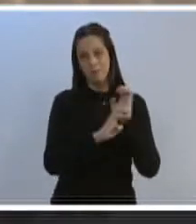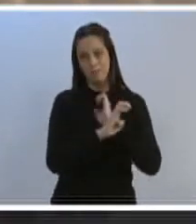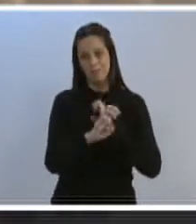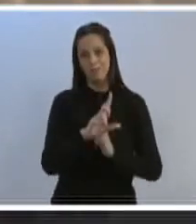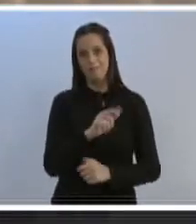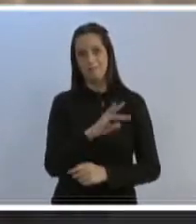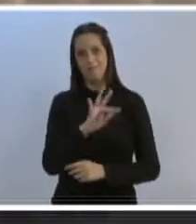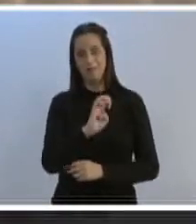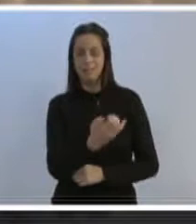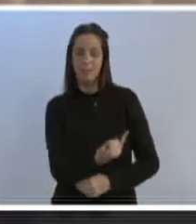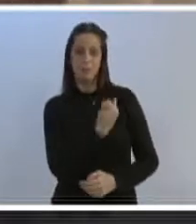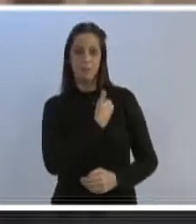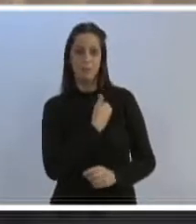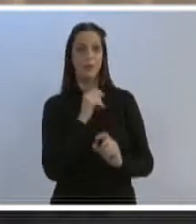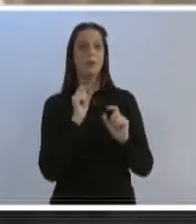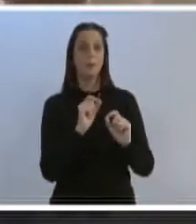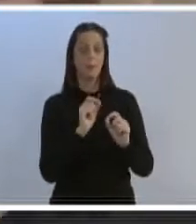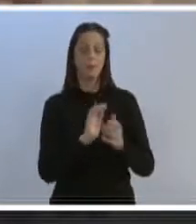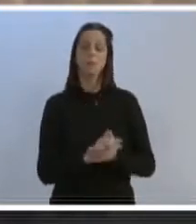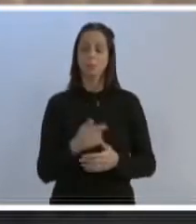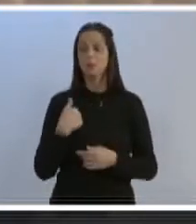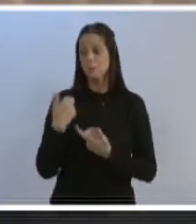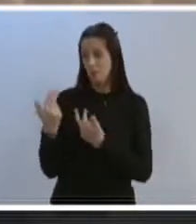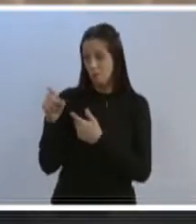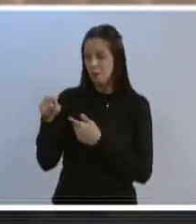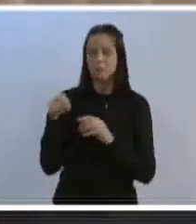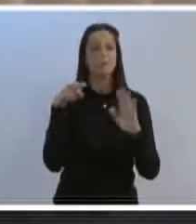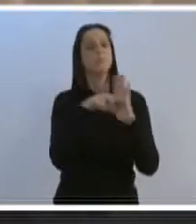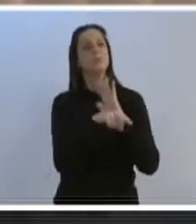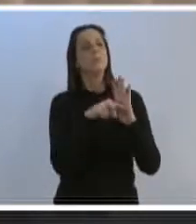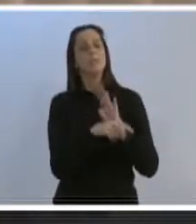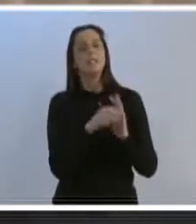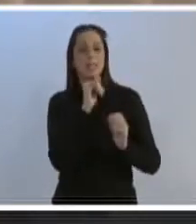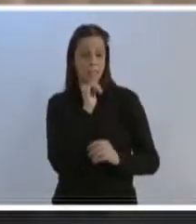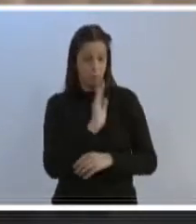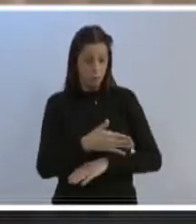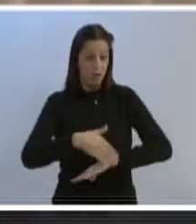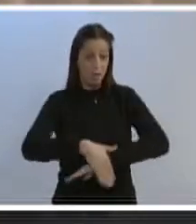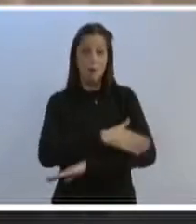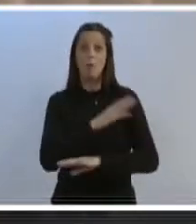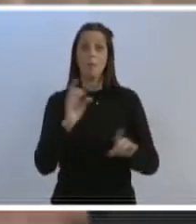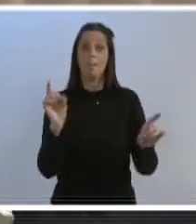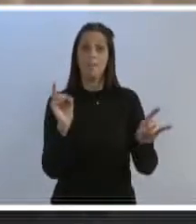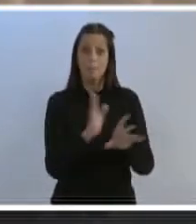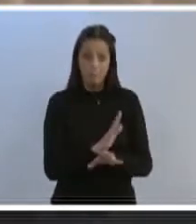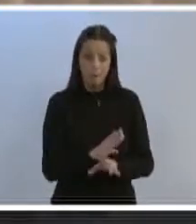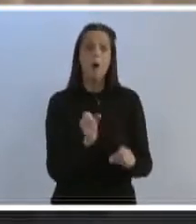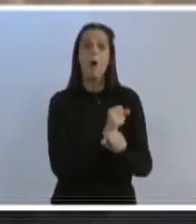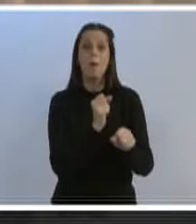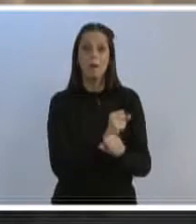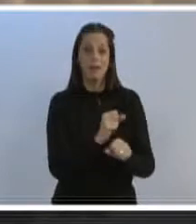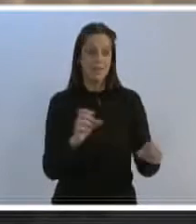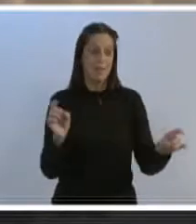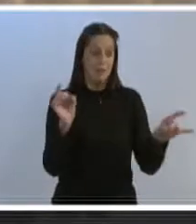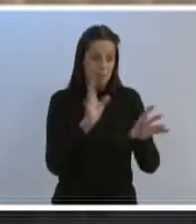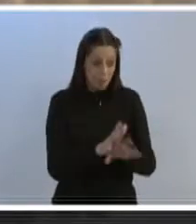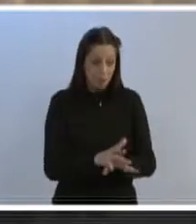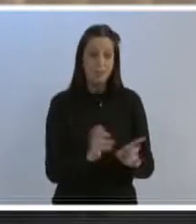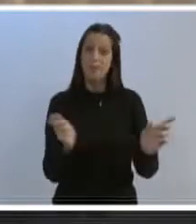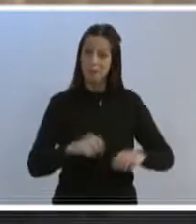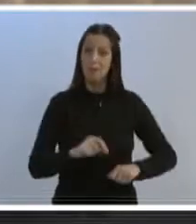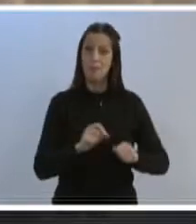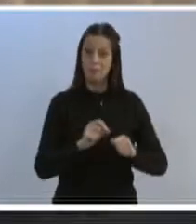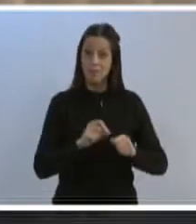informação até questionei pessoa acabou de relatar onde estivesse a obra pronta já sinalizar se ele me passou a informação que